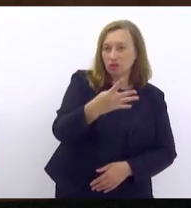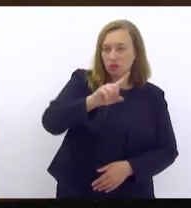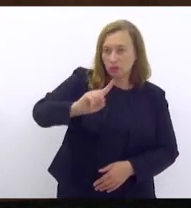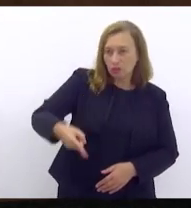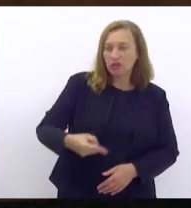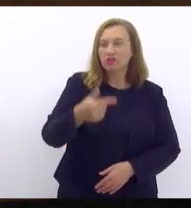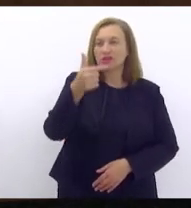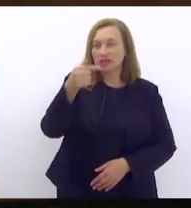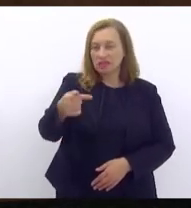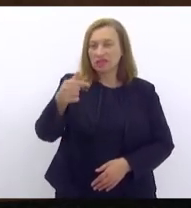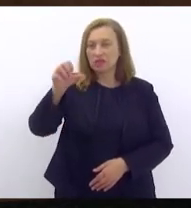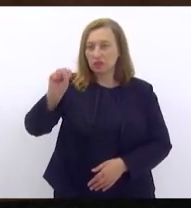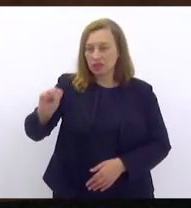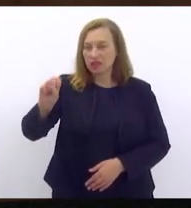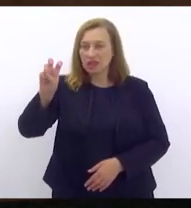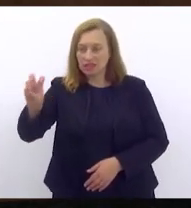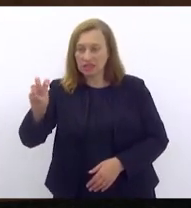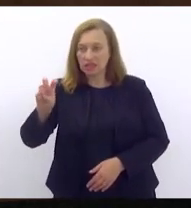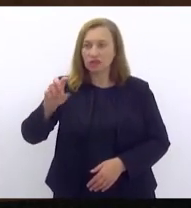4.785 de 2006,